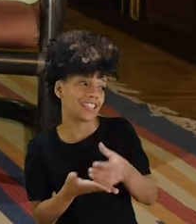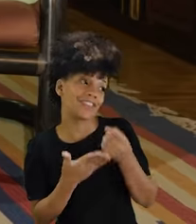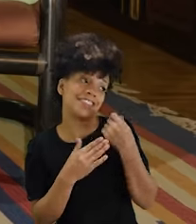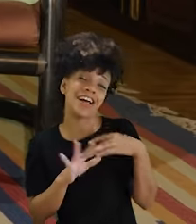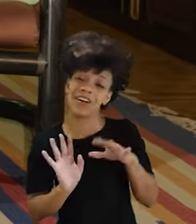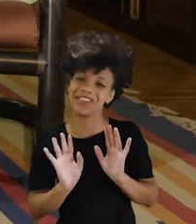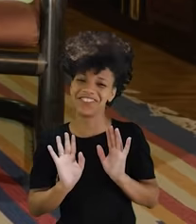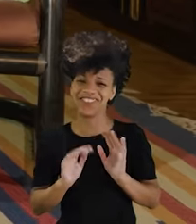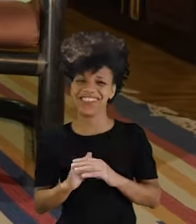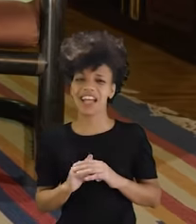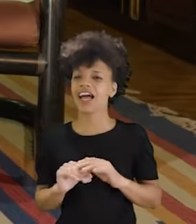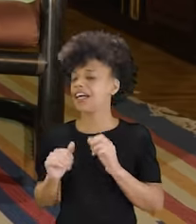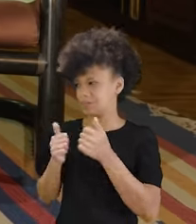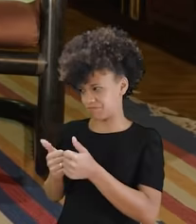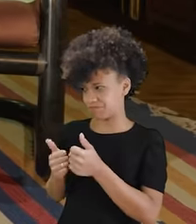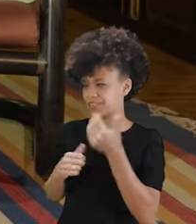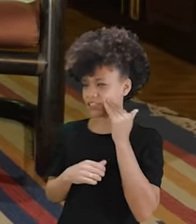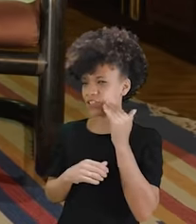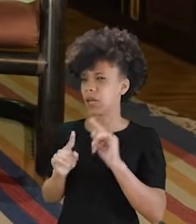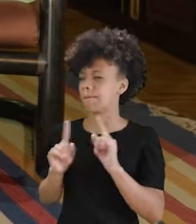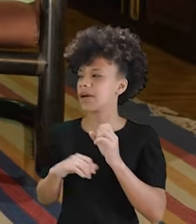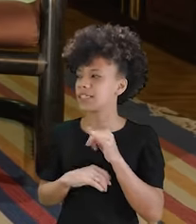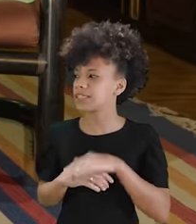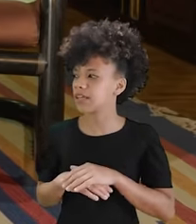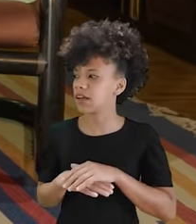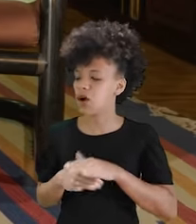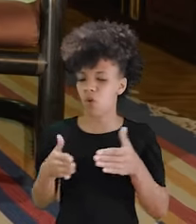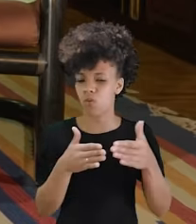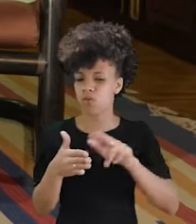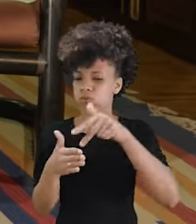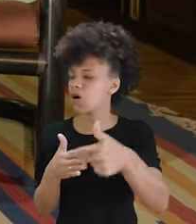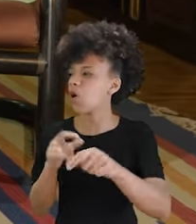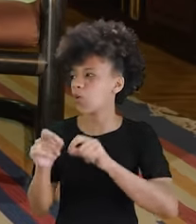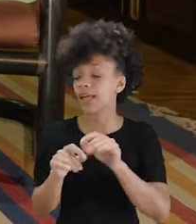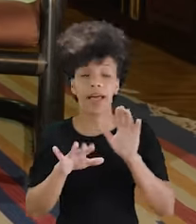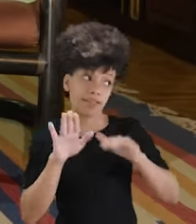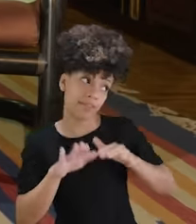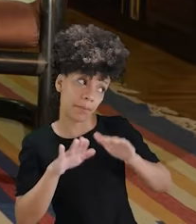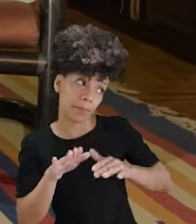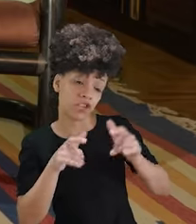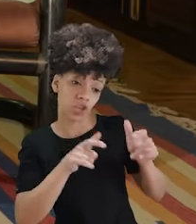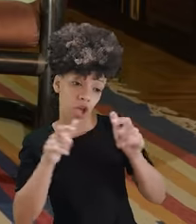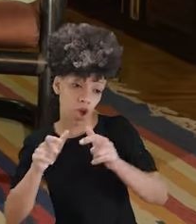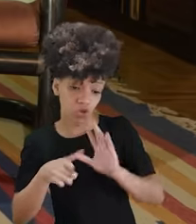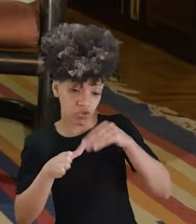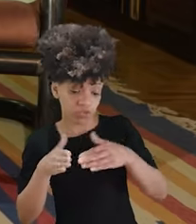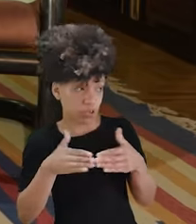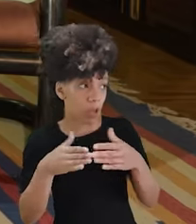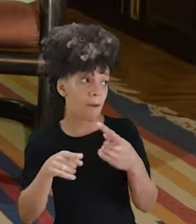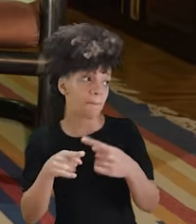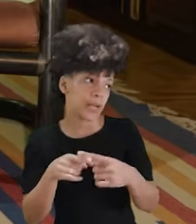no mar fica bem depende saúde cai né porque tem as teles estão Mas é uma chance muito grande de você se matar é